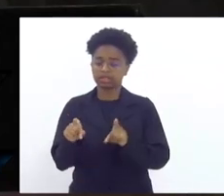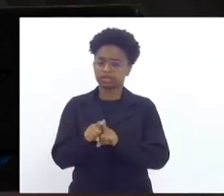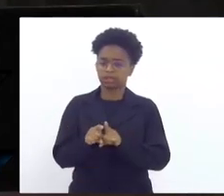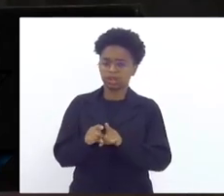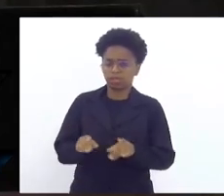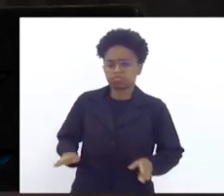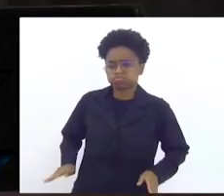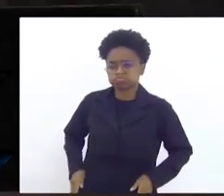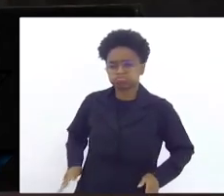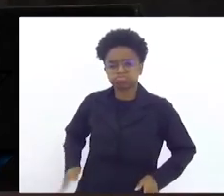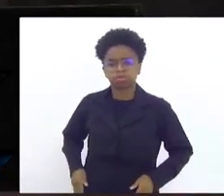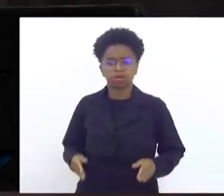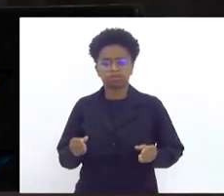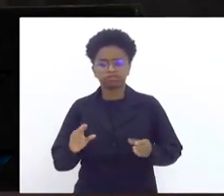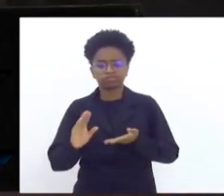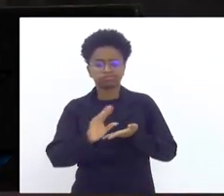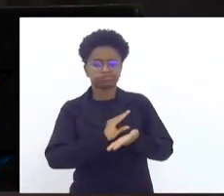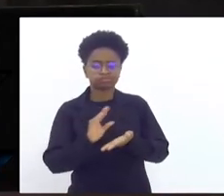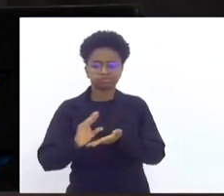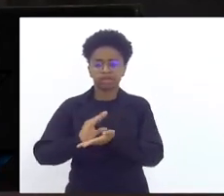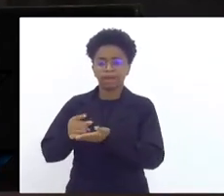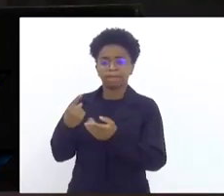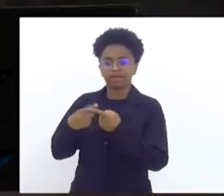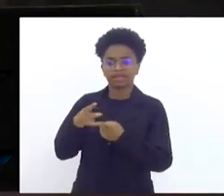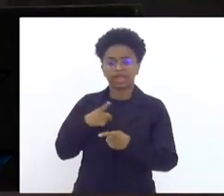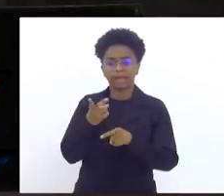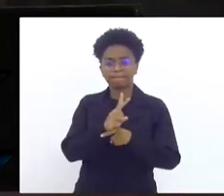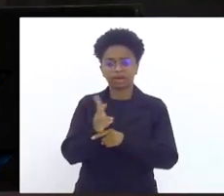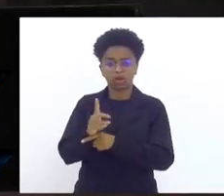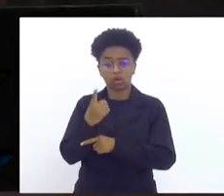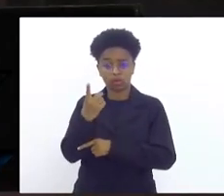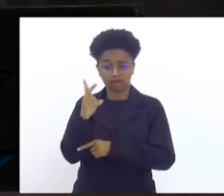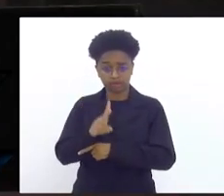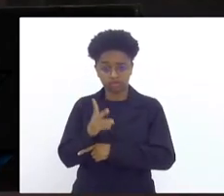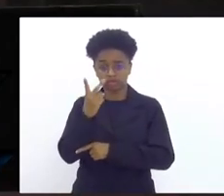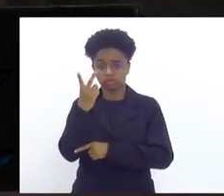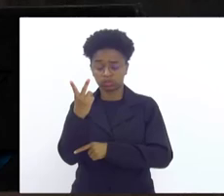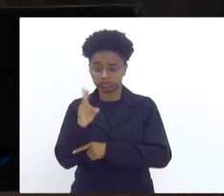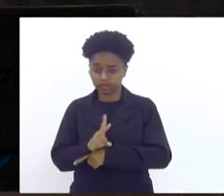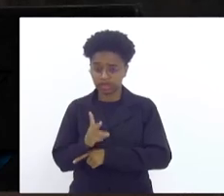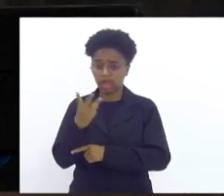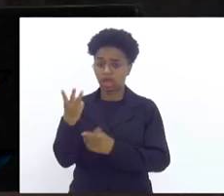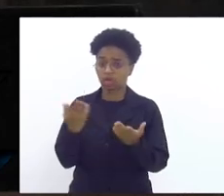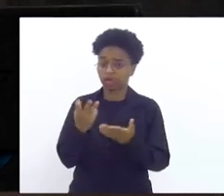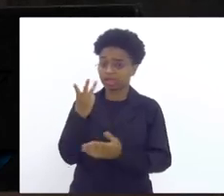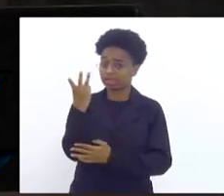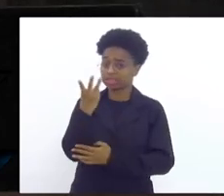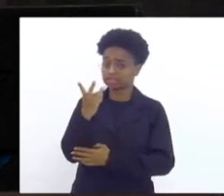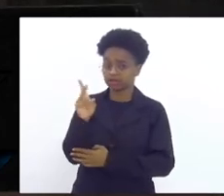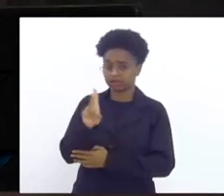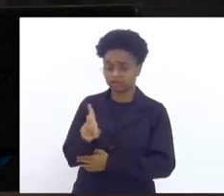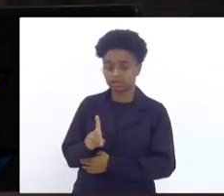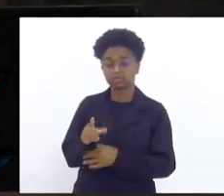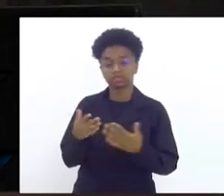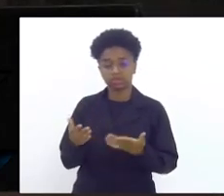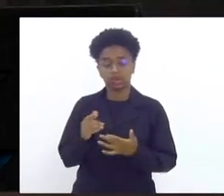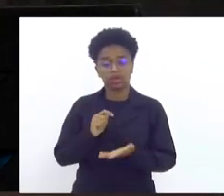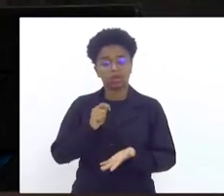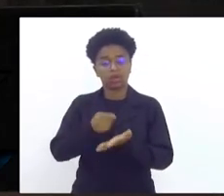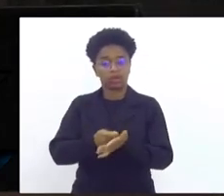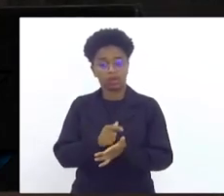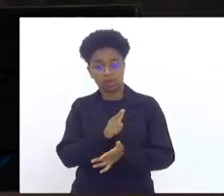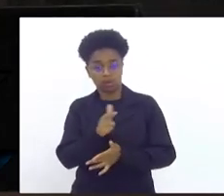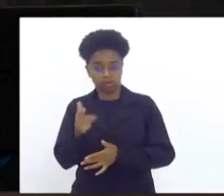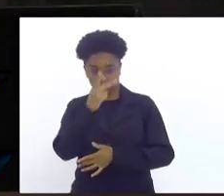porque contraiu empréstimos uma duas agora terceira vez impondo que o próximo gestor